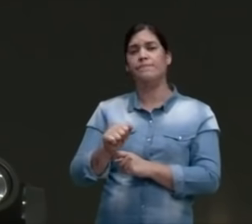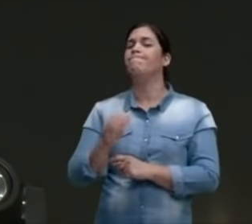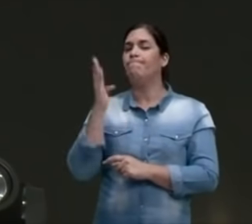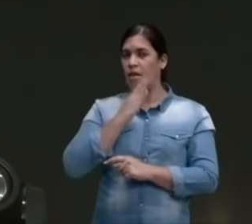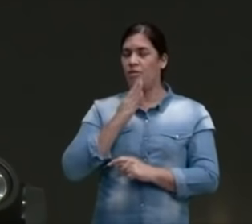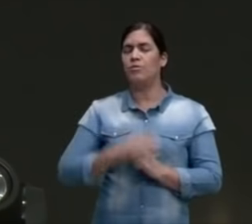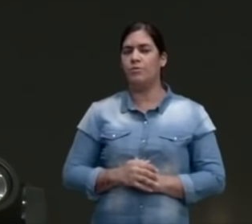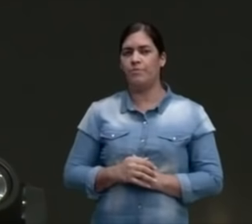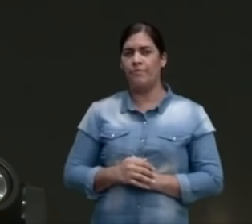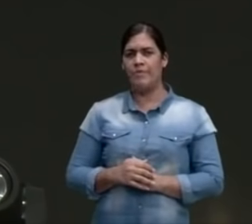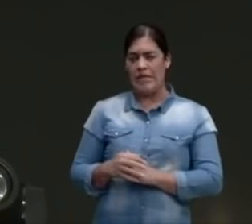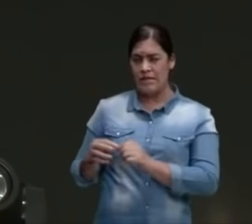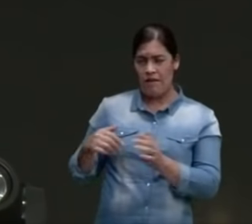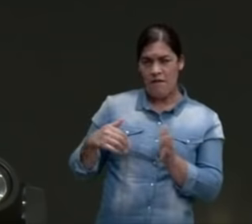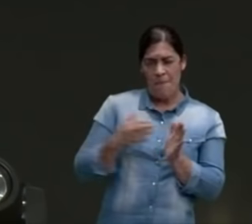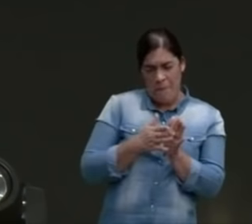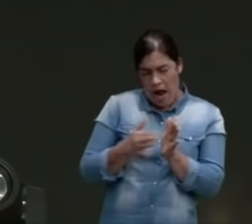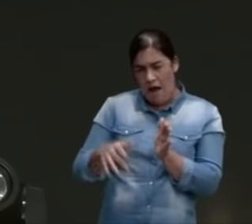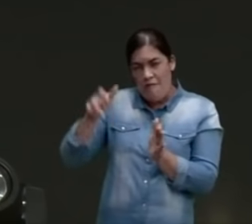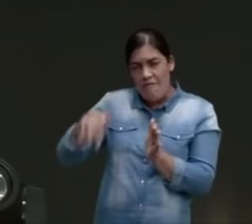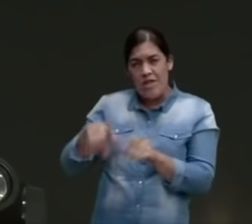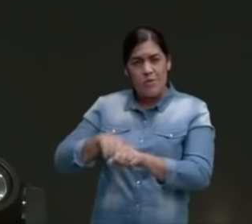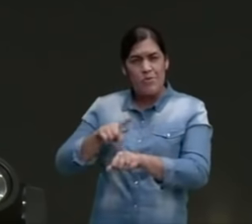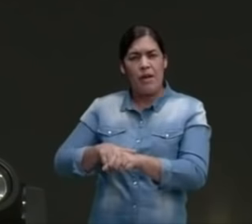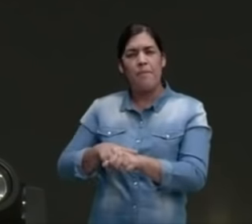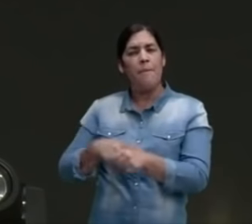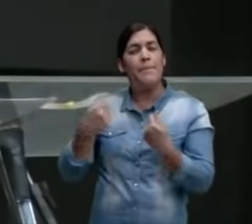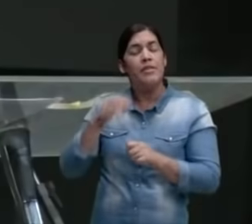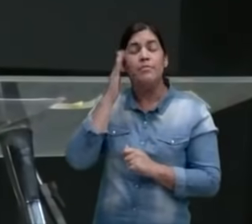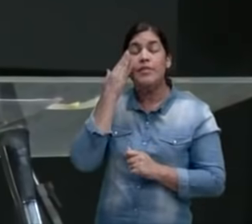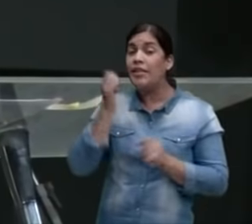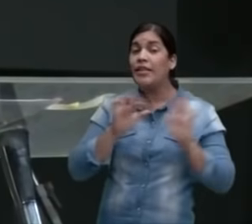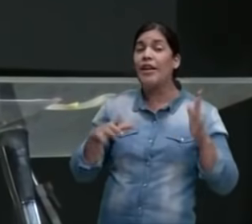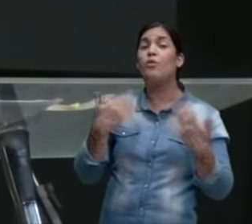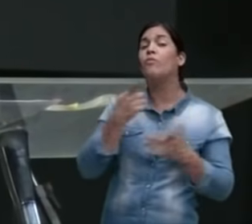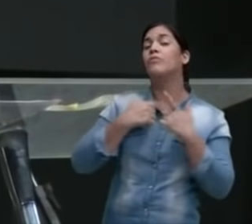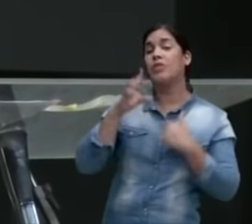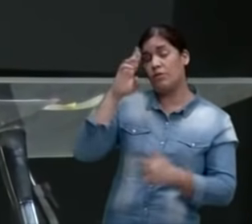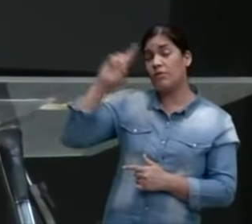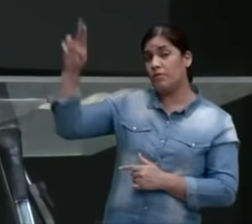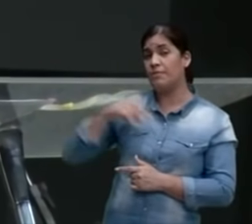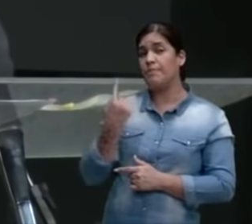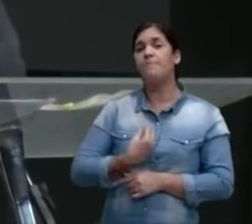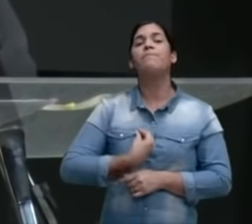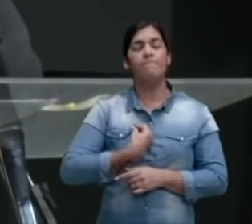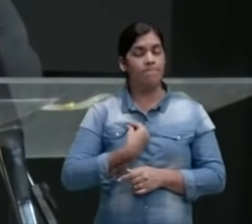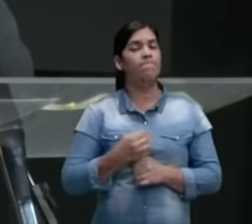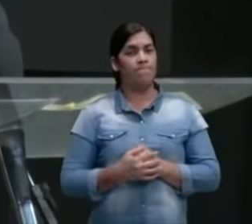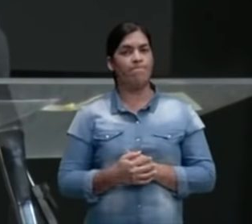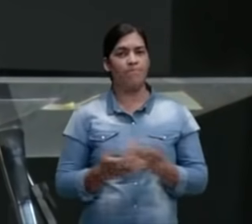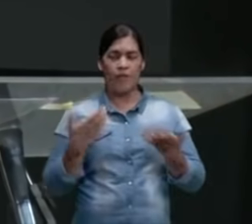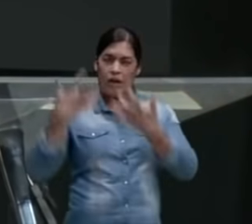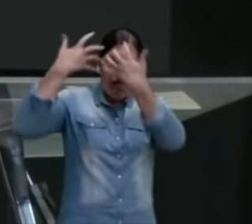nesse fim dos tempos, nós precisamos entender qual é a vontade do Senhor para a nossa vida. Então, eu quero refletir com